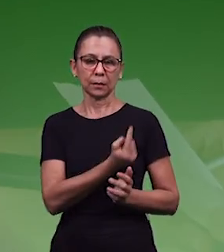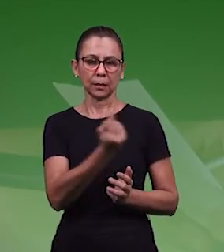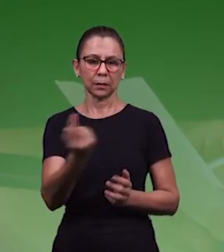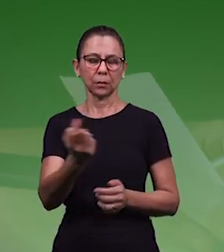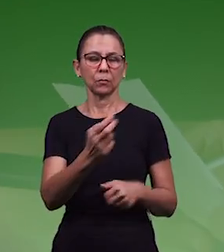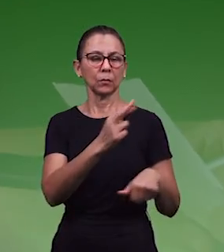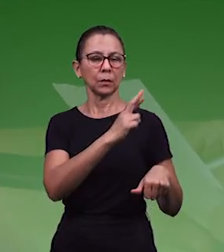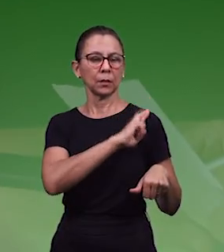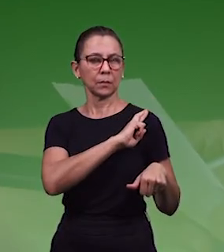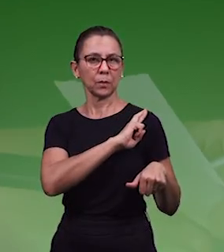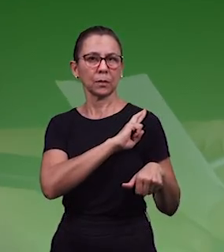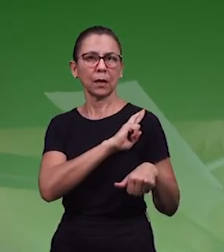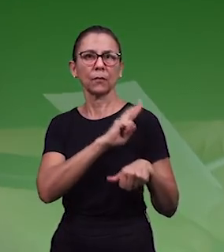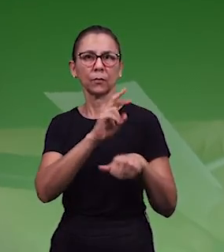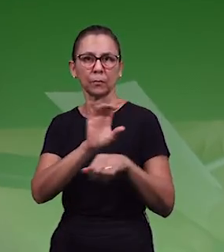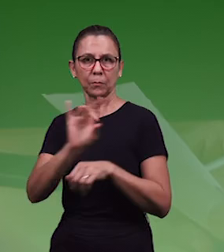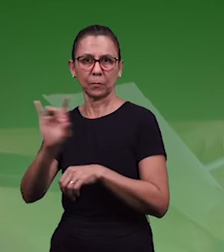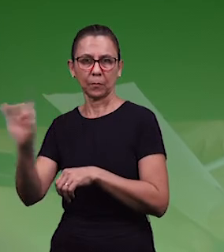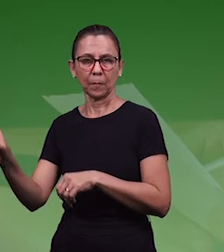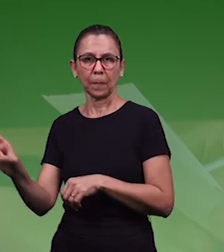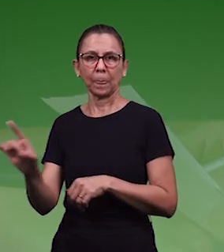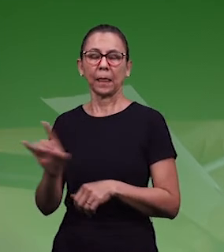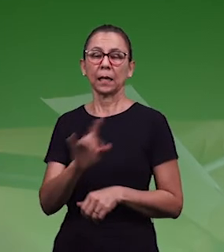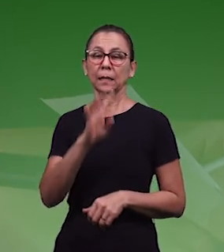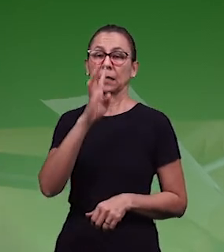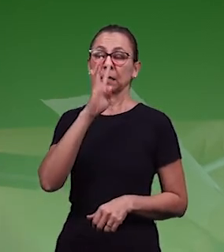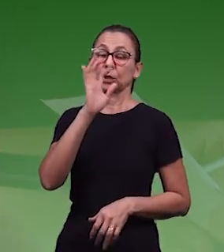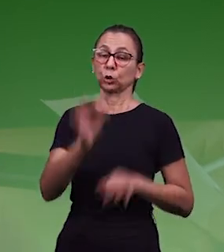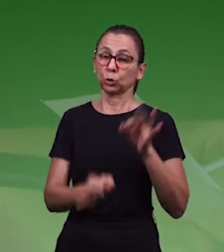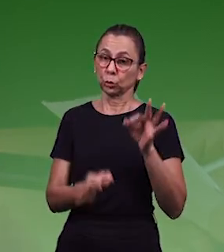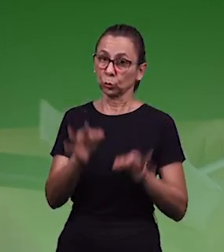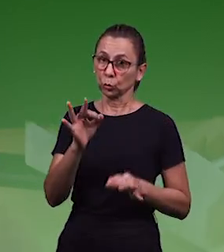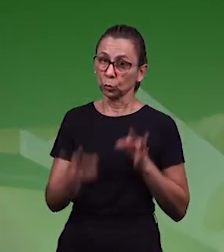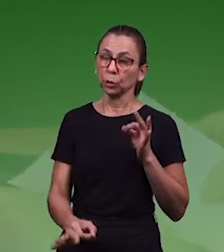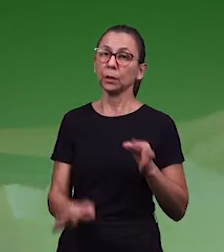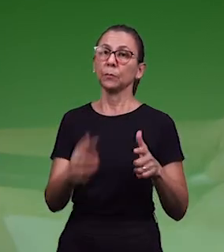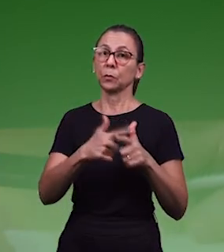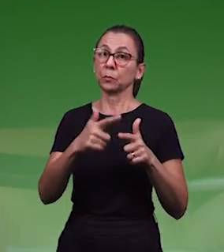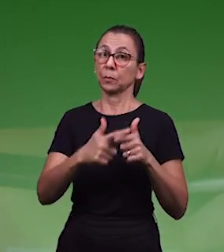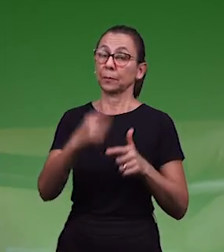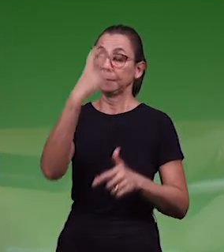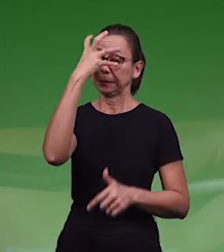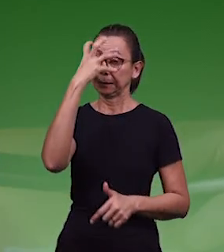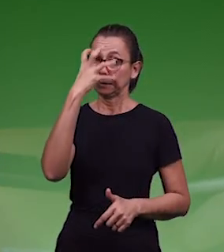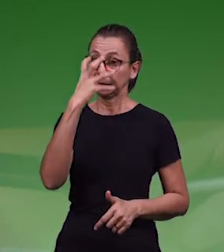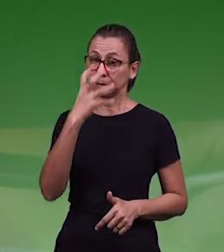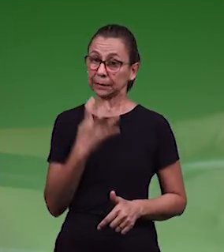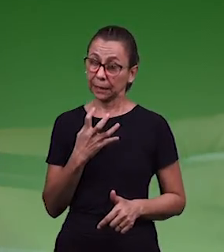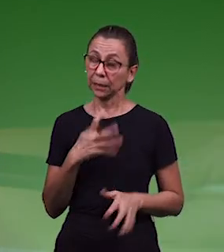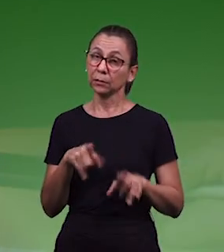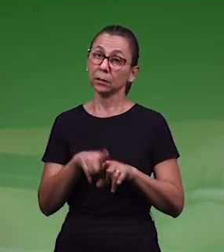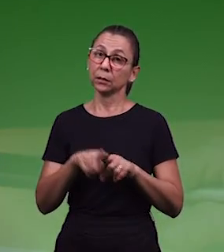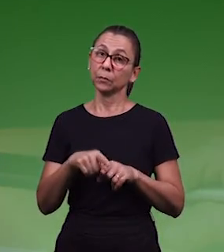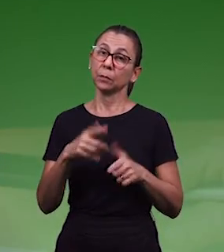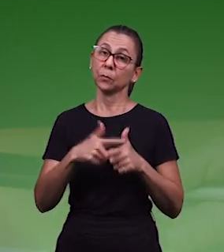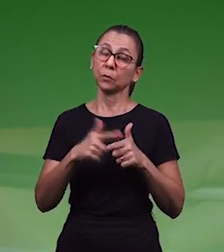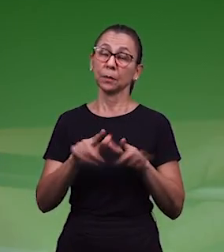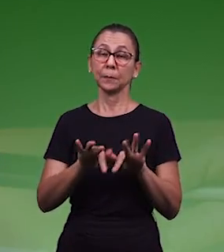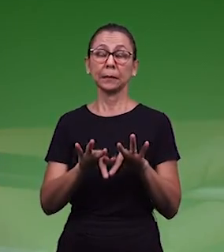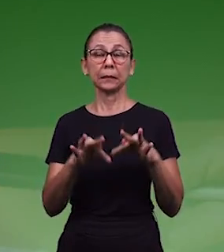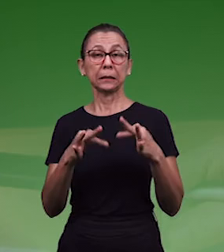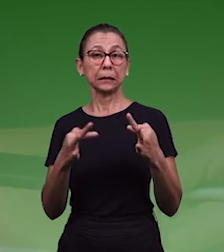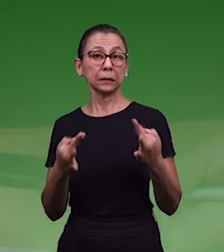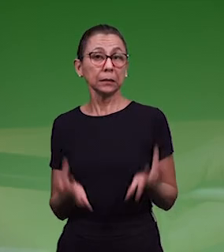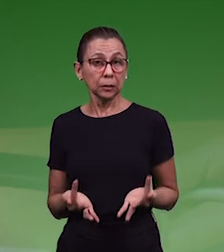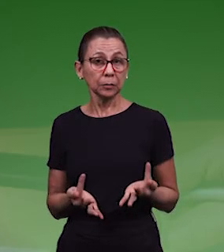este povo em todo o tempo, e seja que todo negócio grave tragam a ti, mas todo negócio pequeno eles